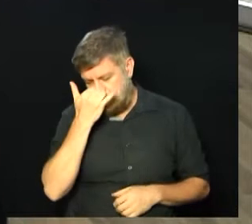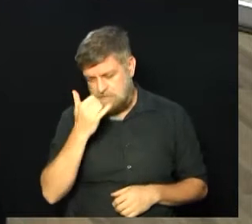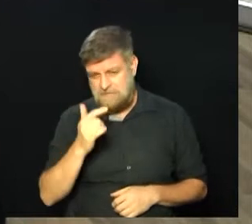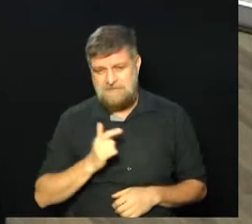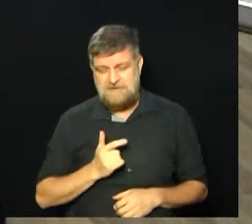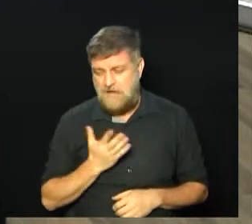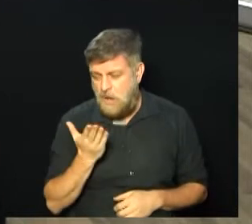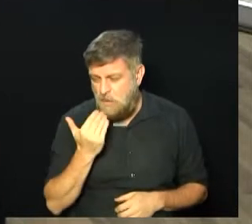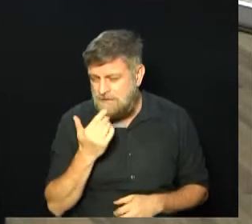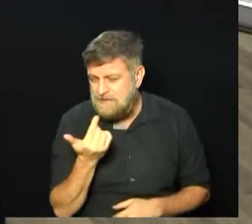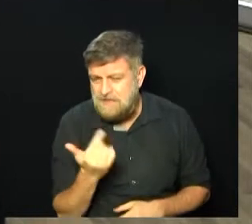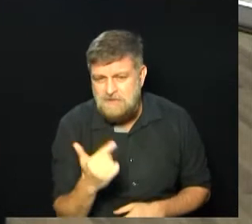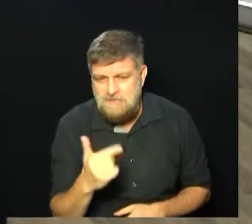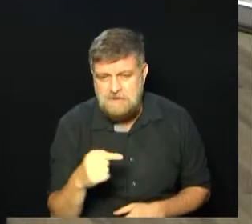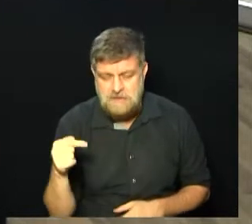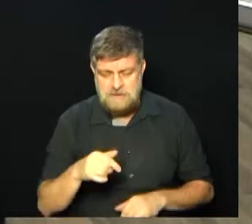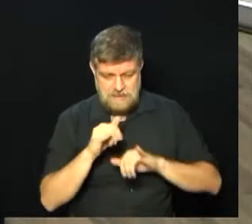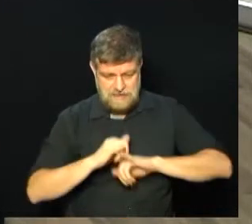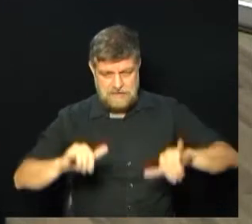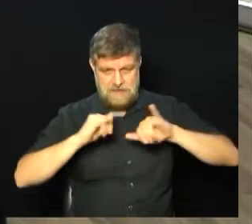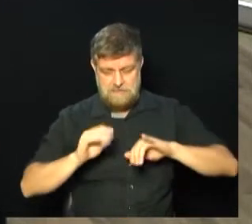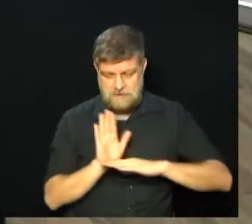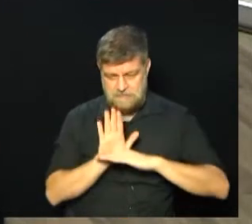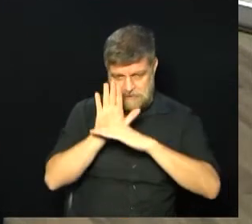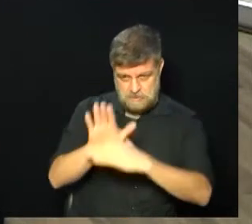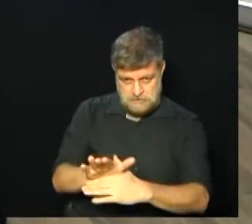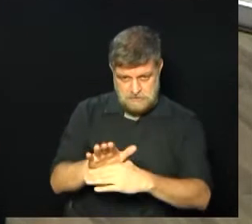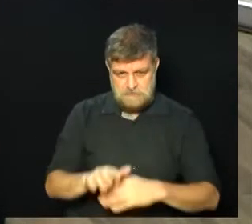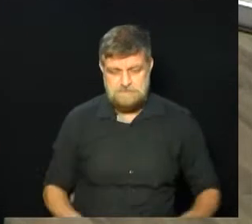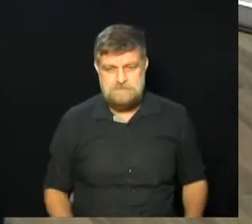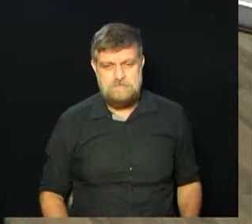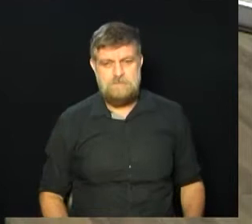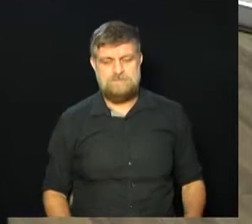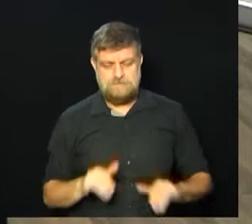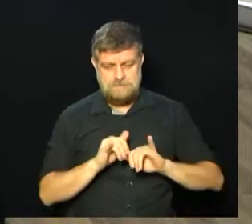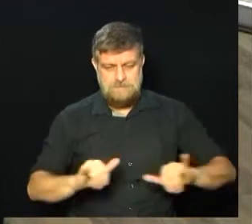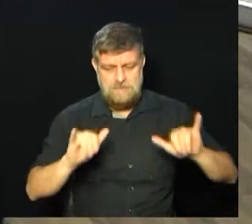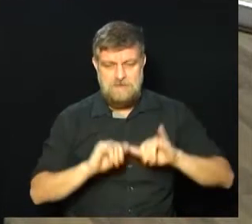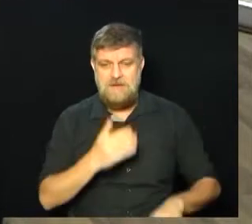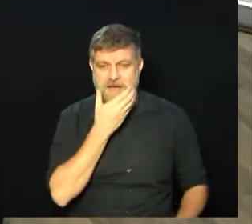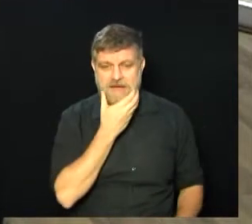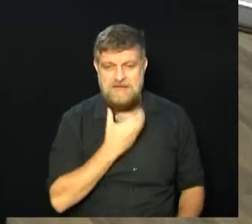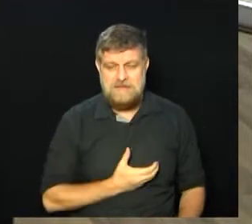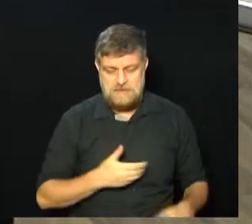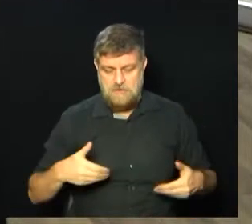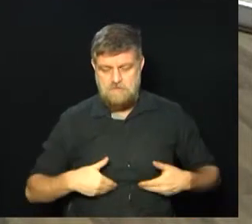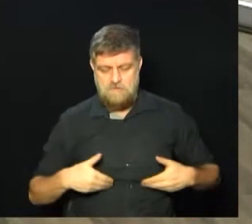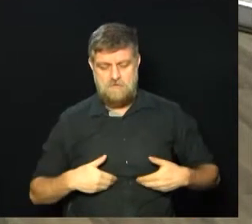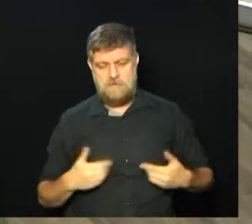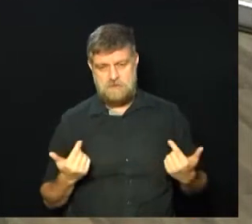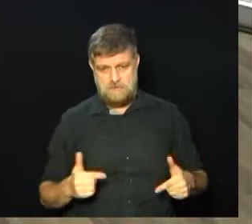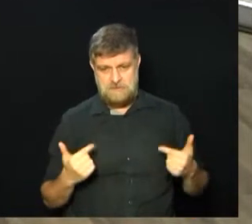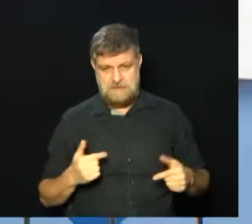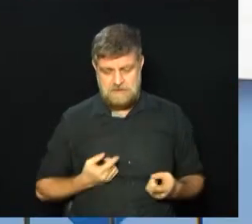Sim tenho que comer tem campanha para ajudar essas pessoas é a campanha Natal sem fome aqui é uma parceria